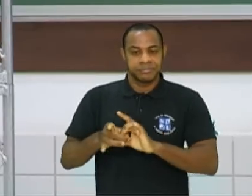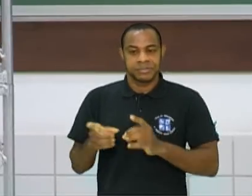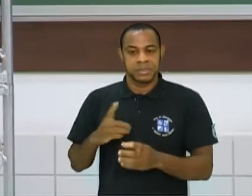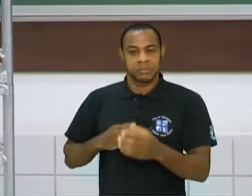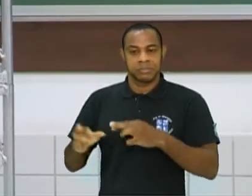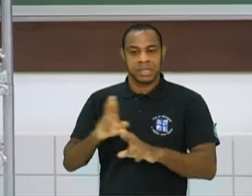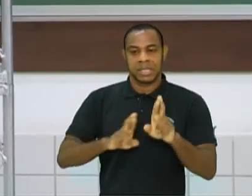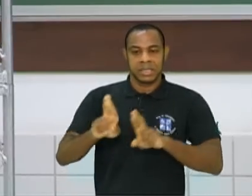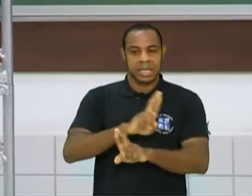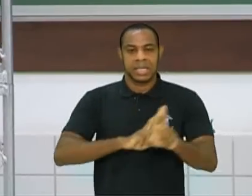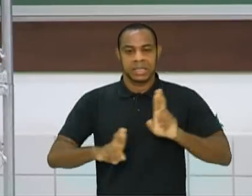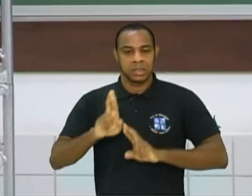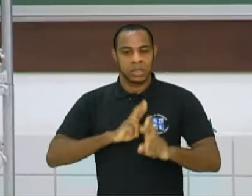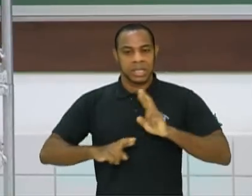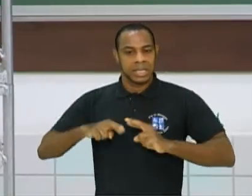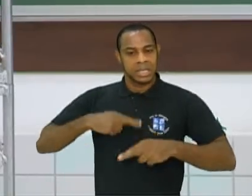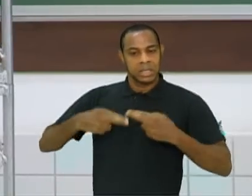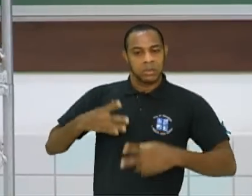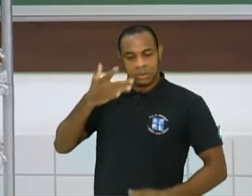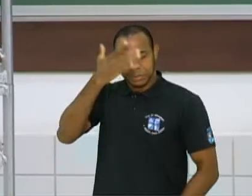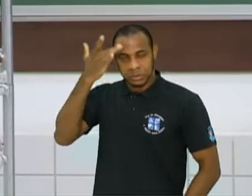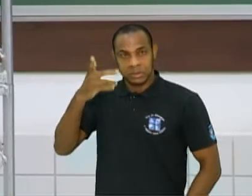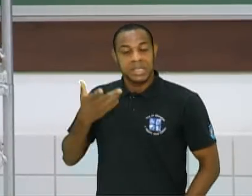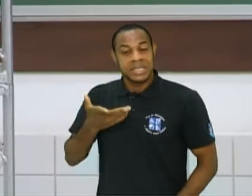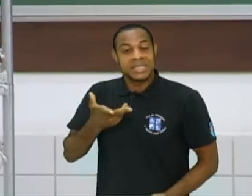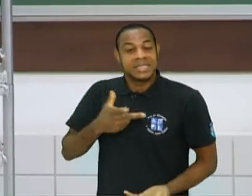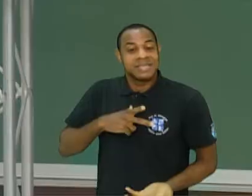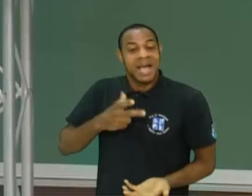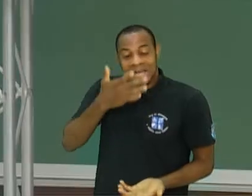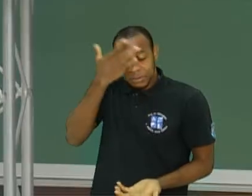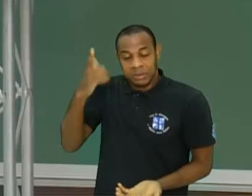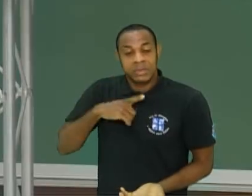maneiras de pensar diferentes, e é isso que ela está dizendo. E o que